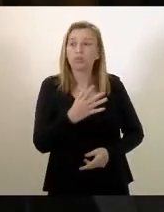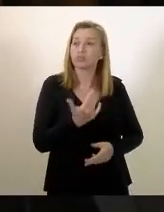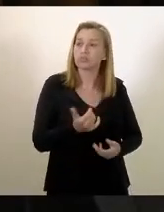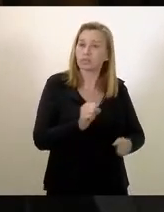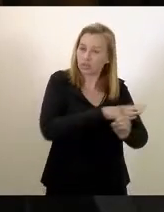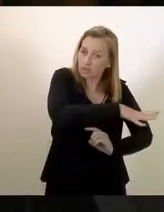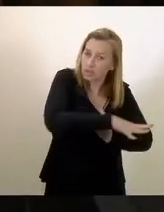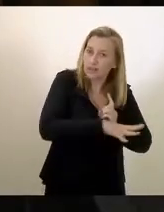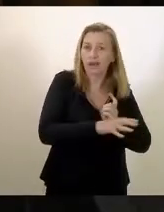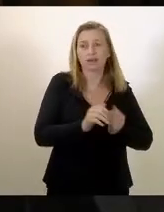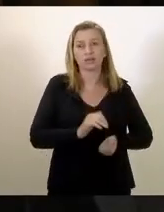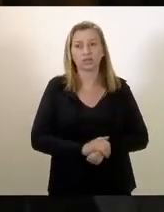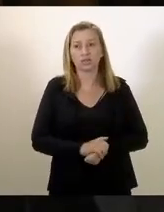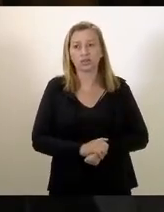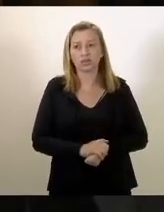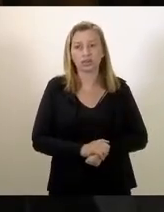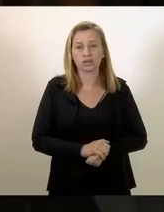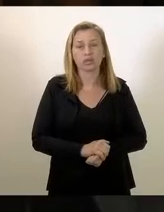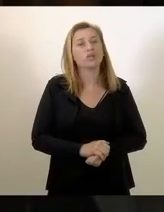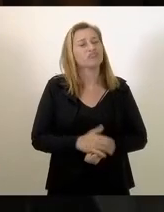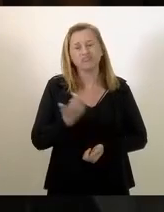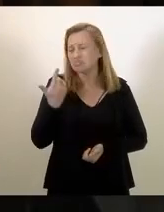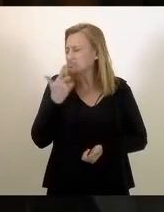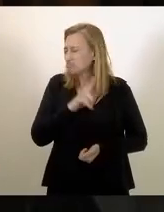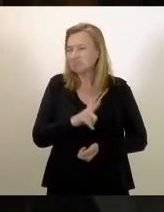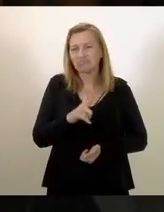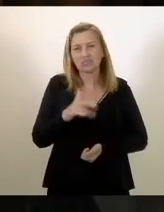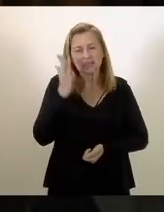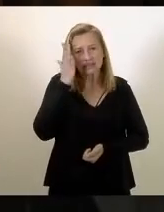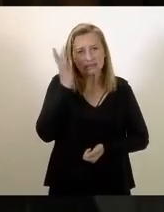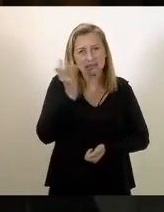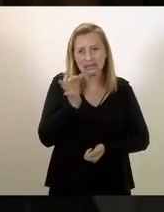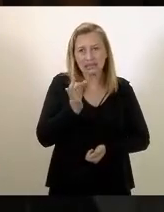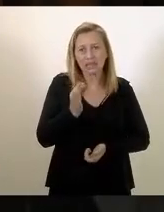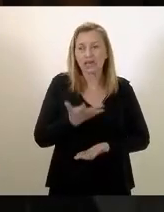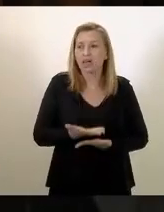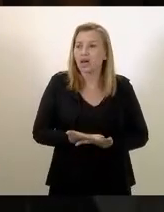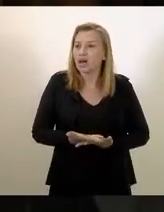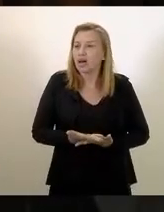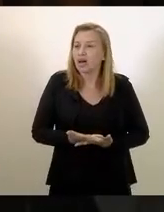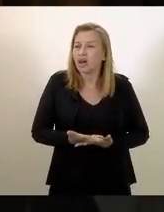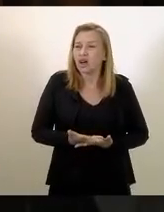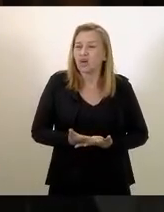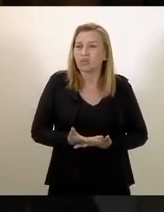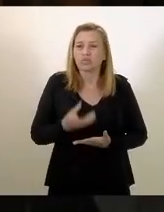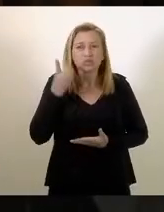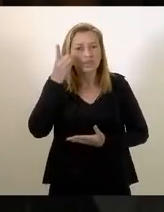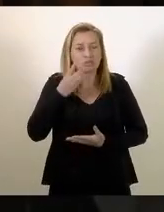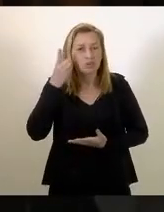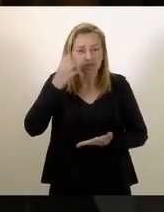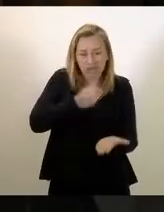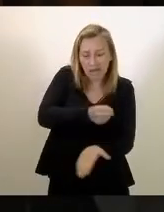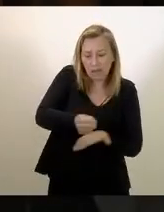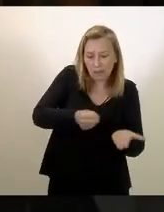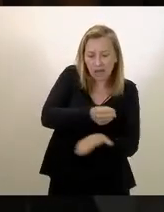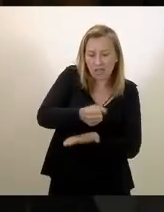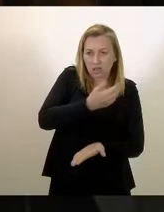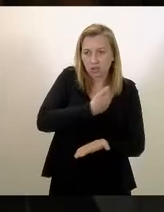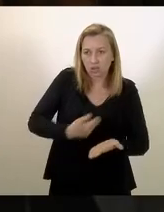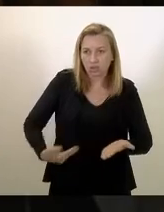eu não consigo entender como um parlamentar é base do governo